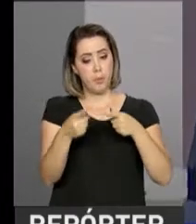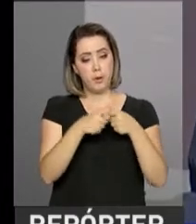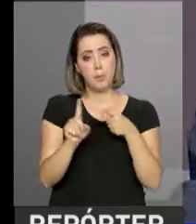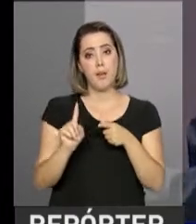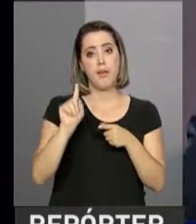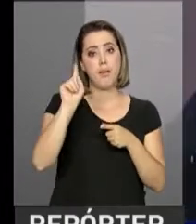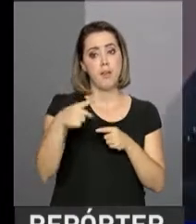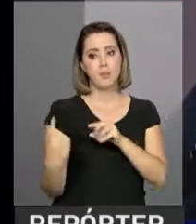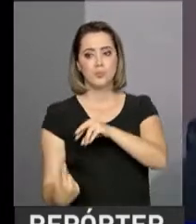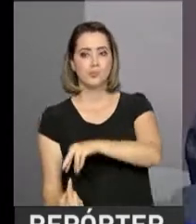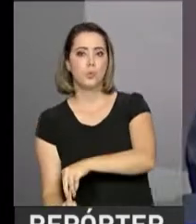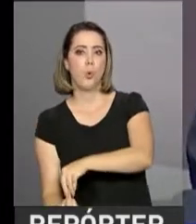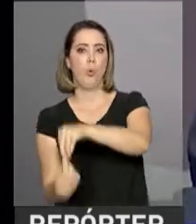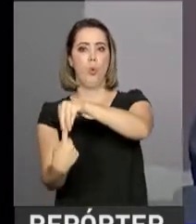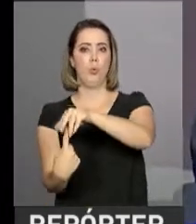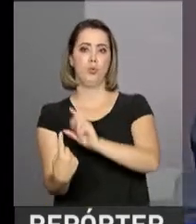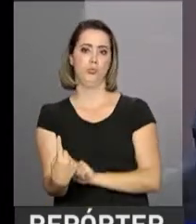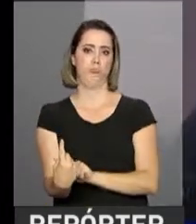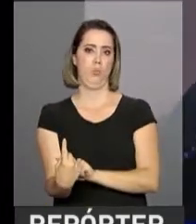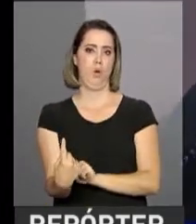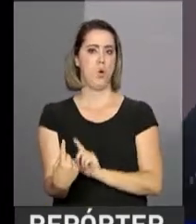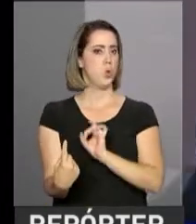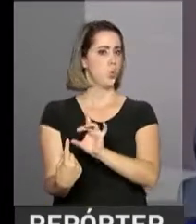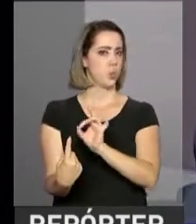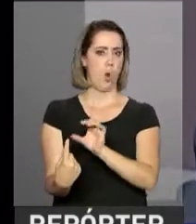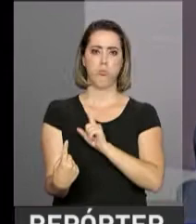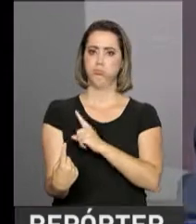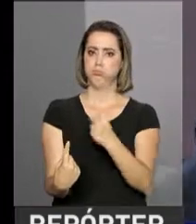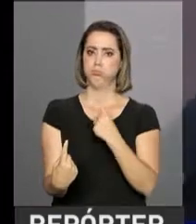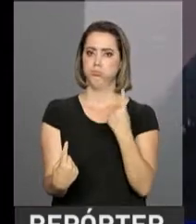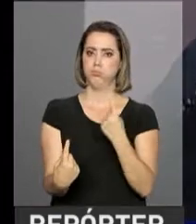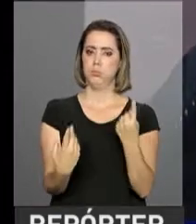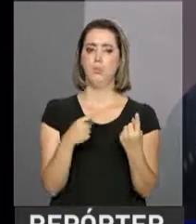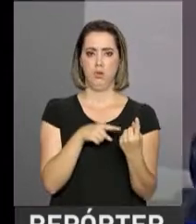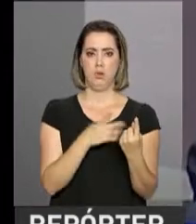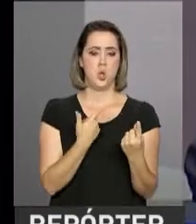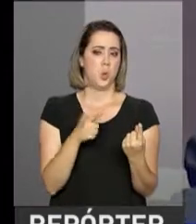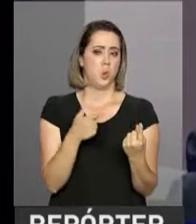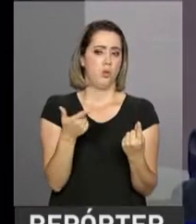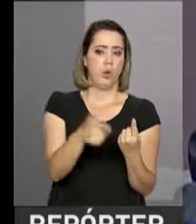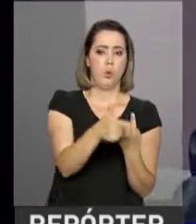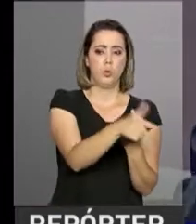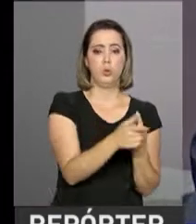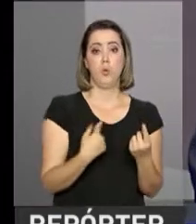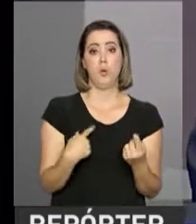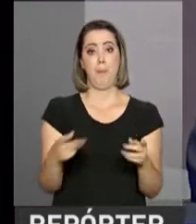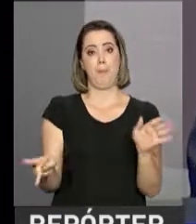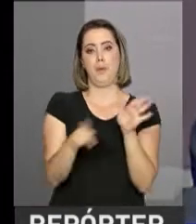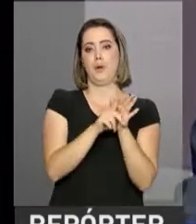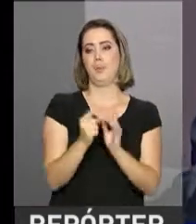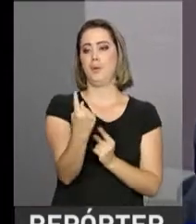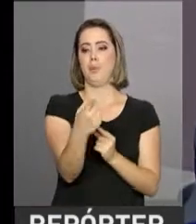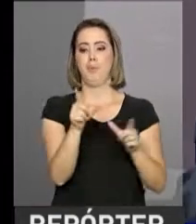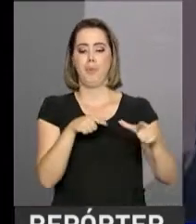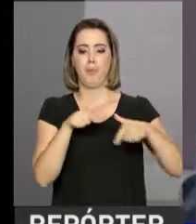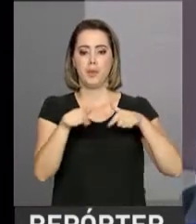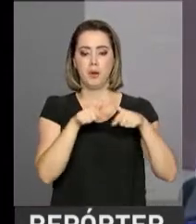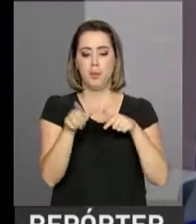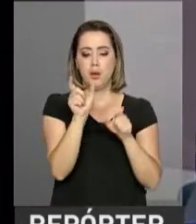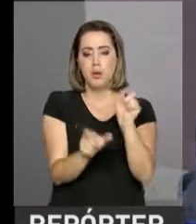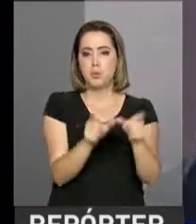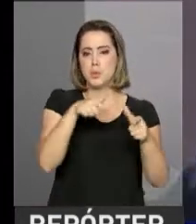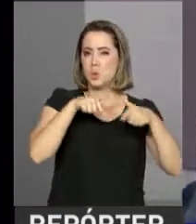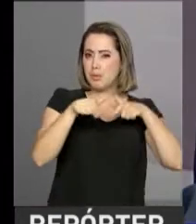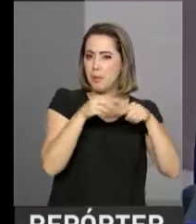aconteceu é um problema localizado, um problema pontual, um problema de desvio de conduta de servidores, e que nós